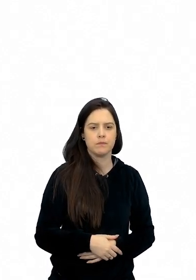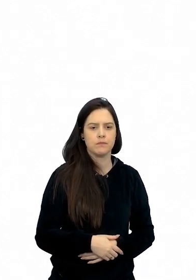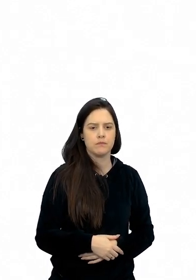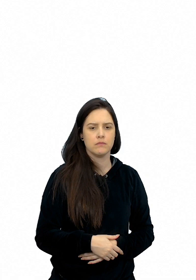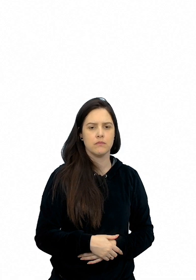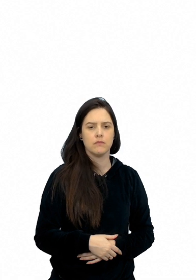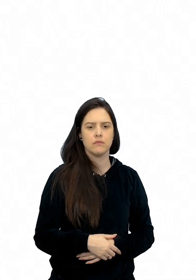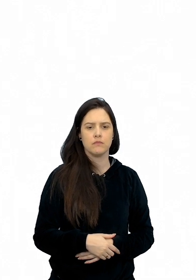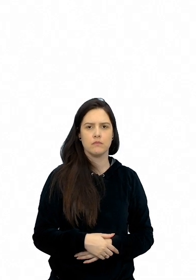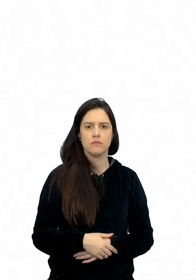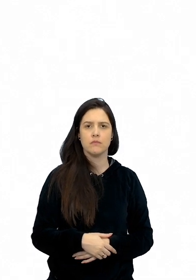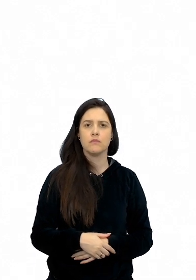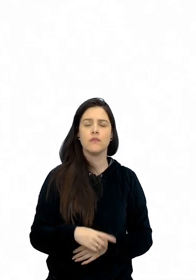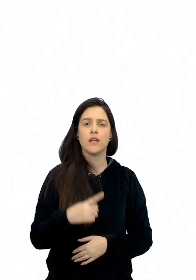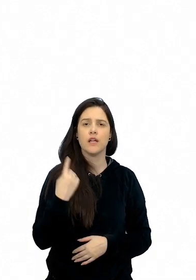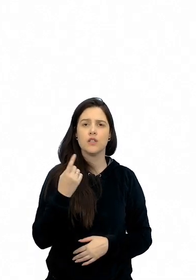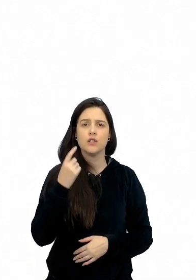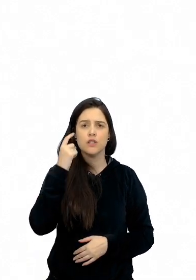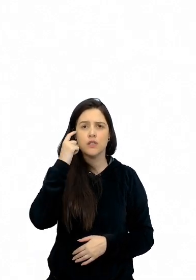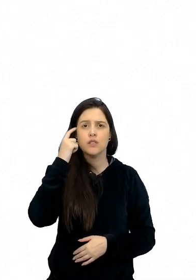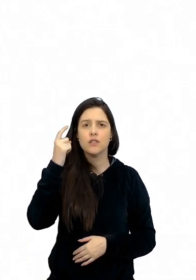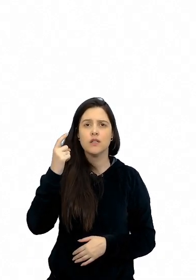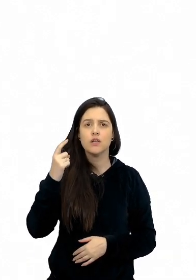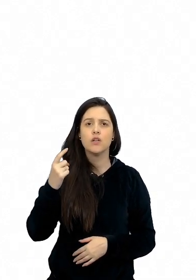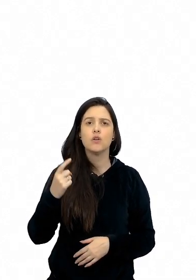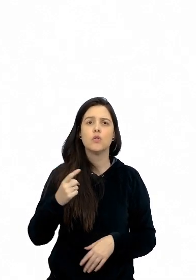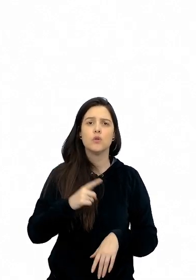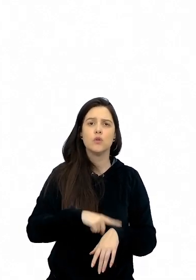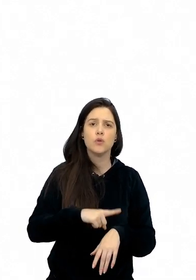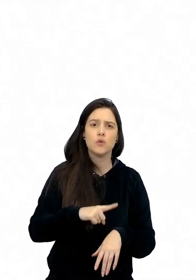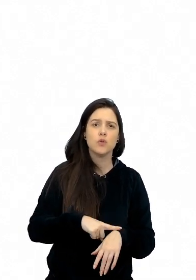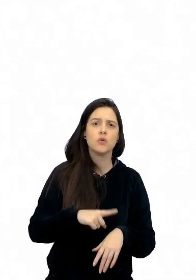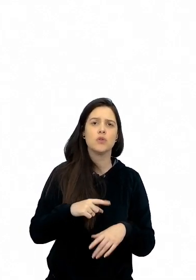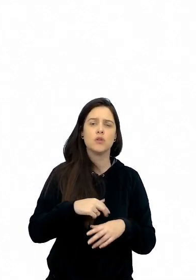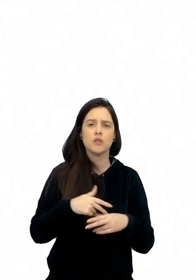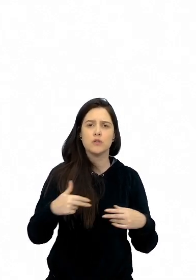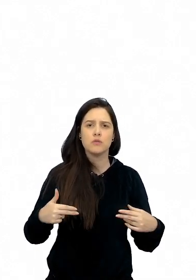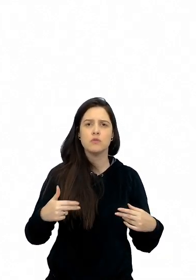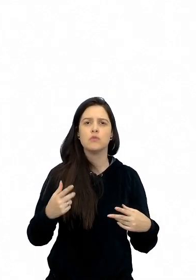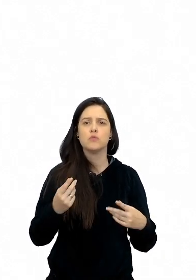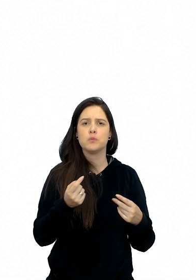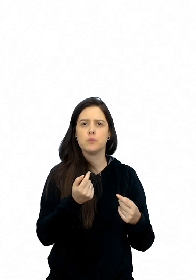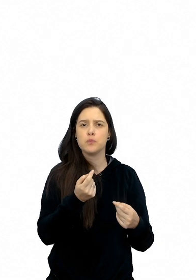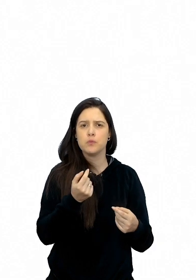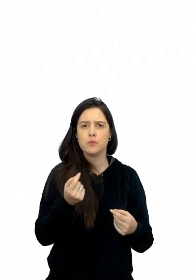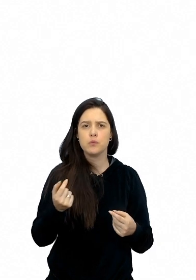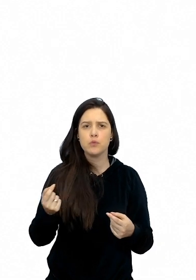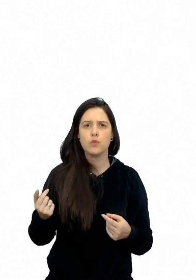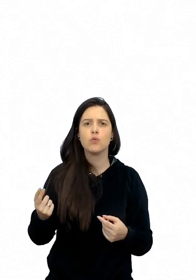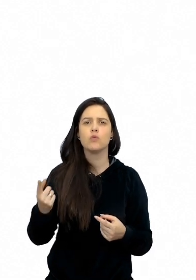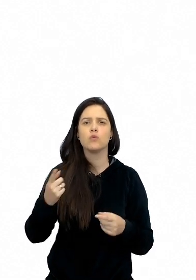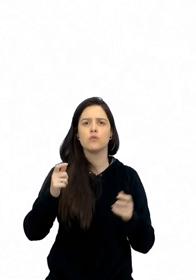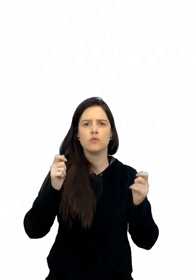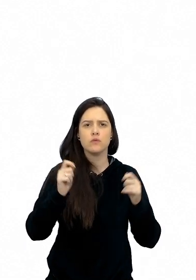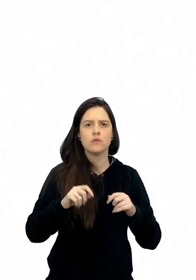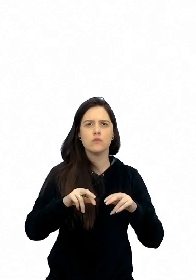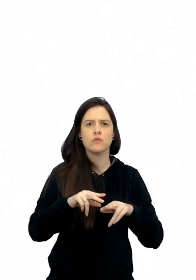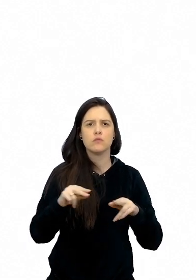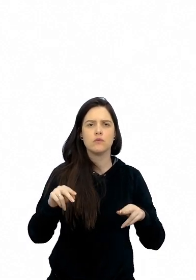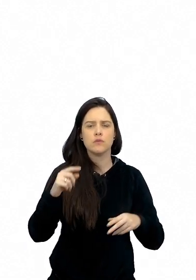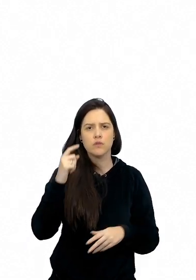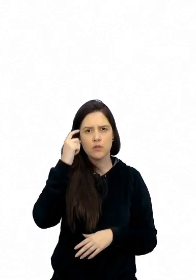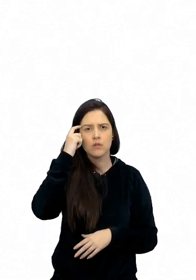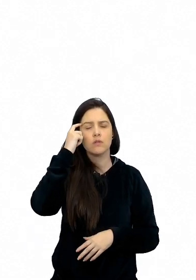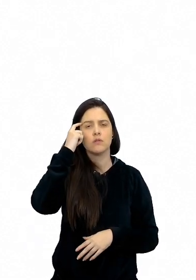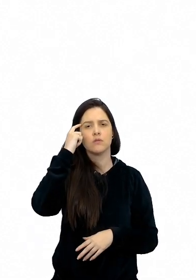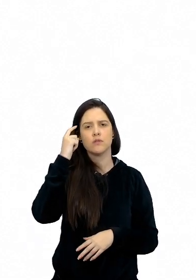tudo isso que eu abordo aqui com vocês, né, são pontos de atenção do cuidado que a gente tem que ter